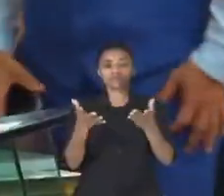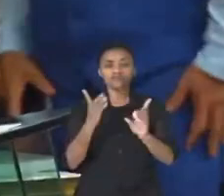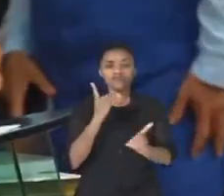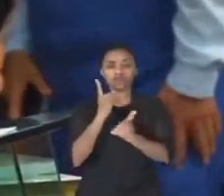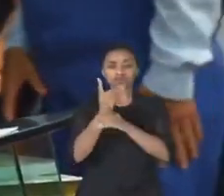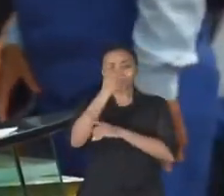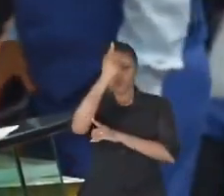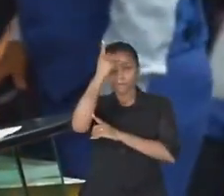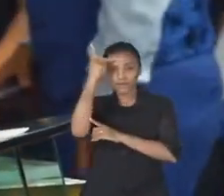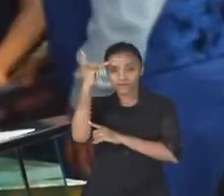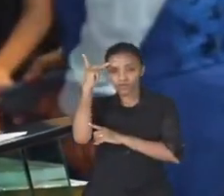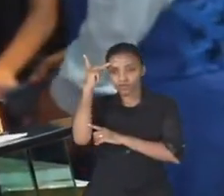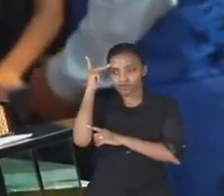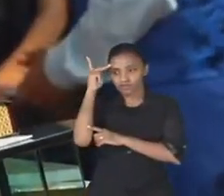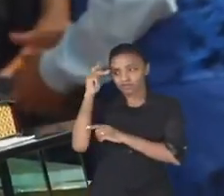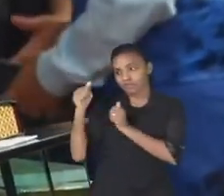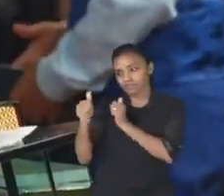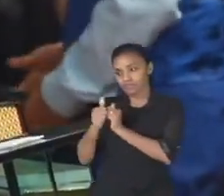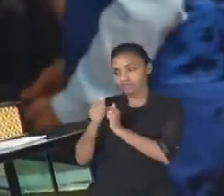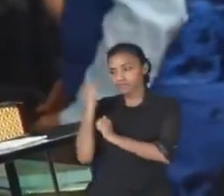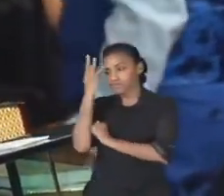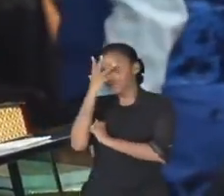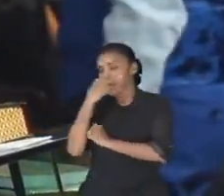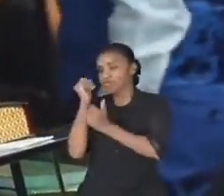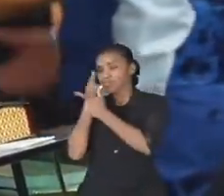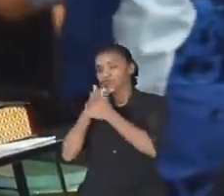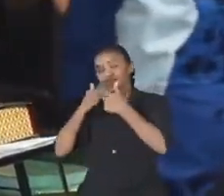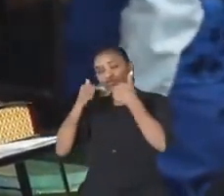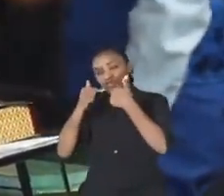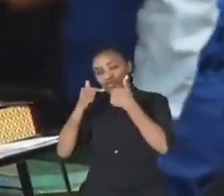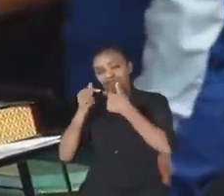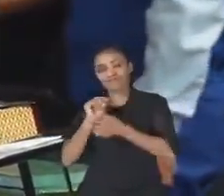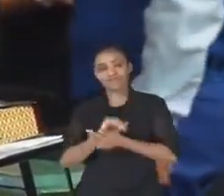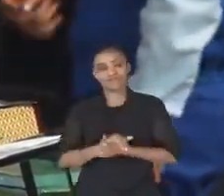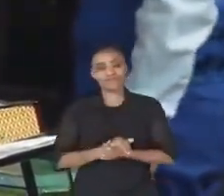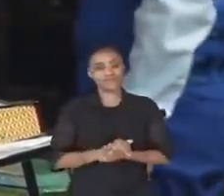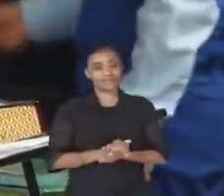pessoa bem bonita do seu lado e dê um sorriso para ela.